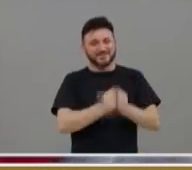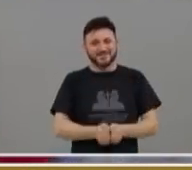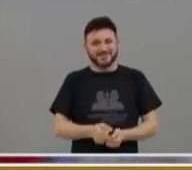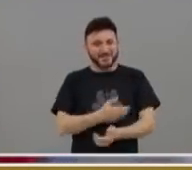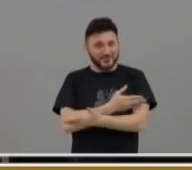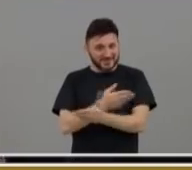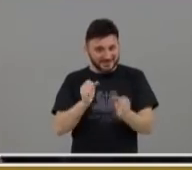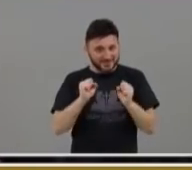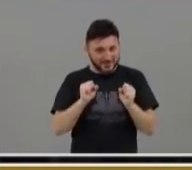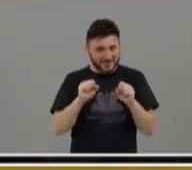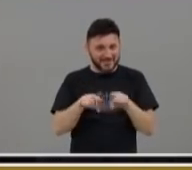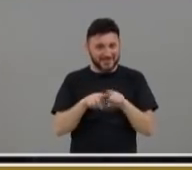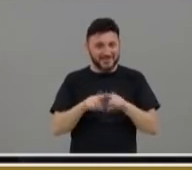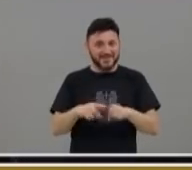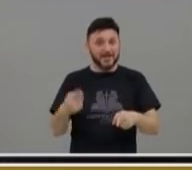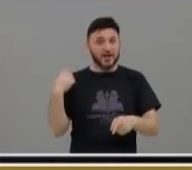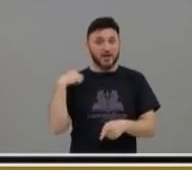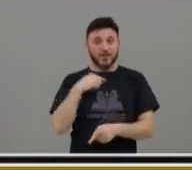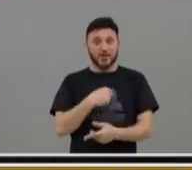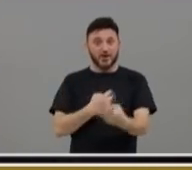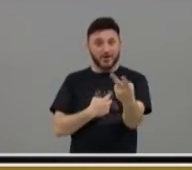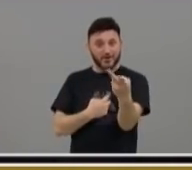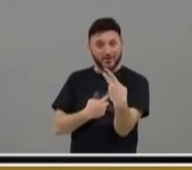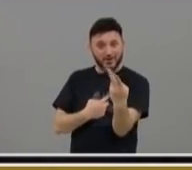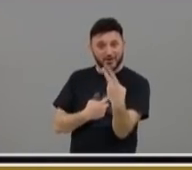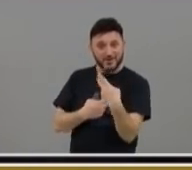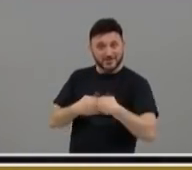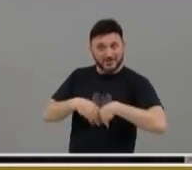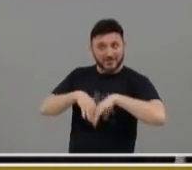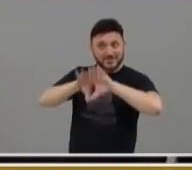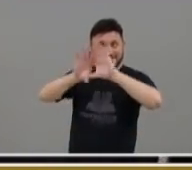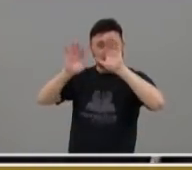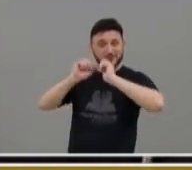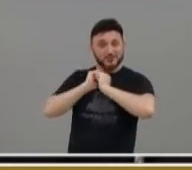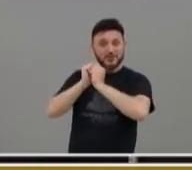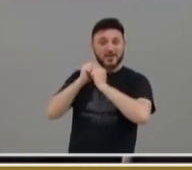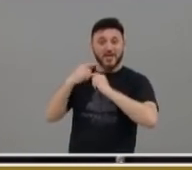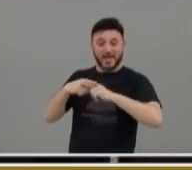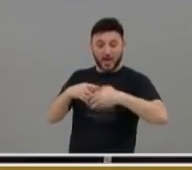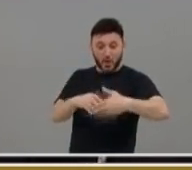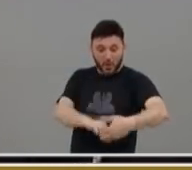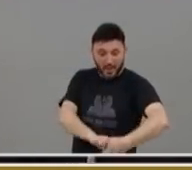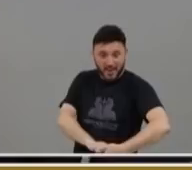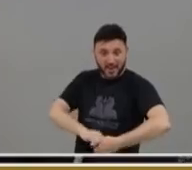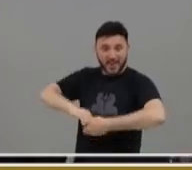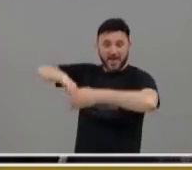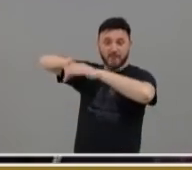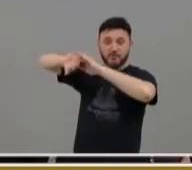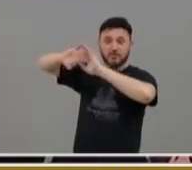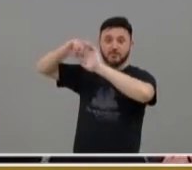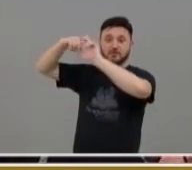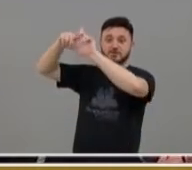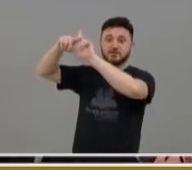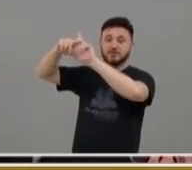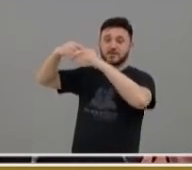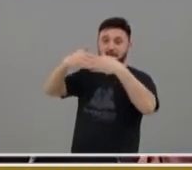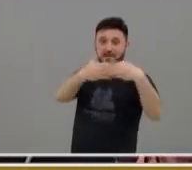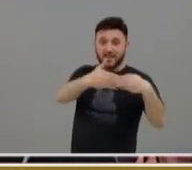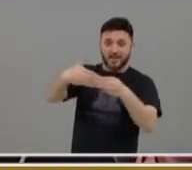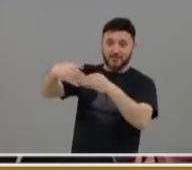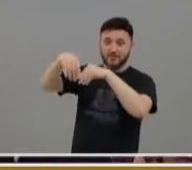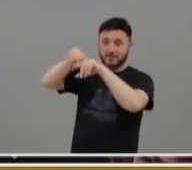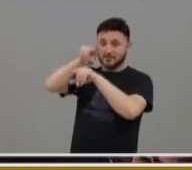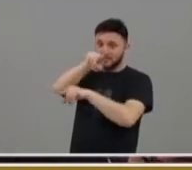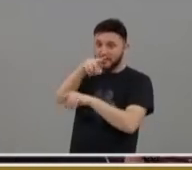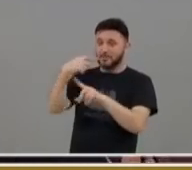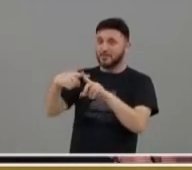Nós vamos juntos. Eu te levo, porque eu não sou mais orgulhoso, orgulhosa. E o poder